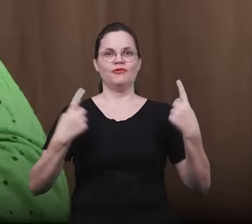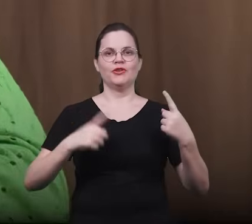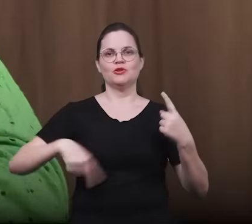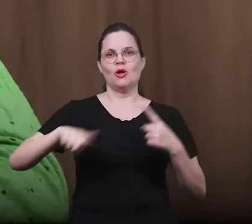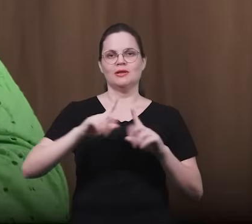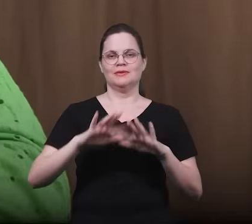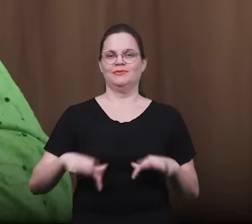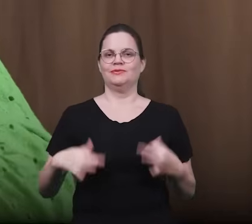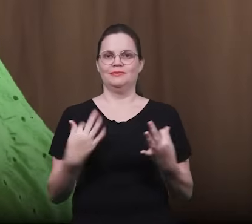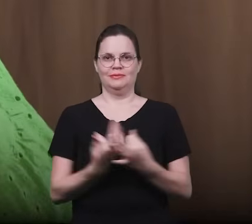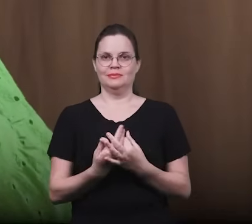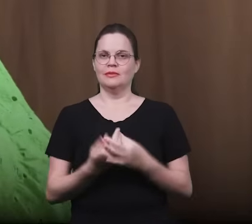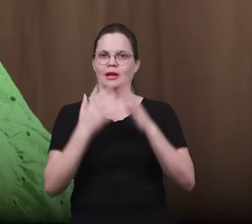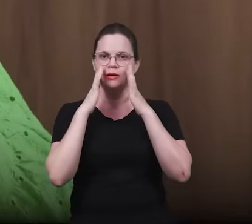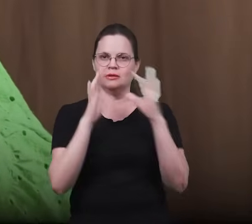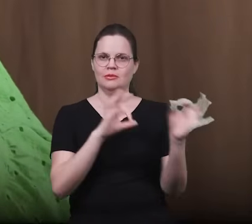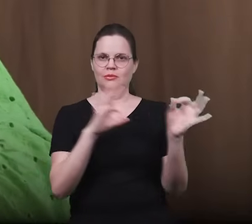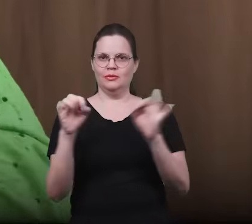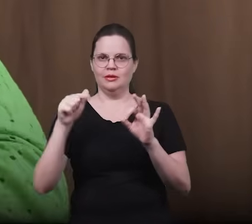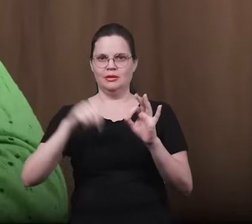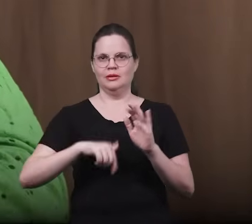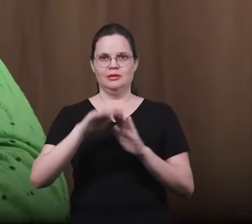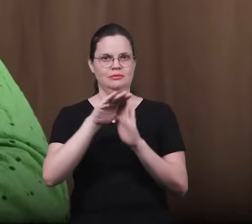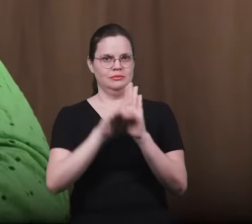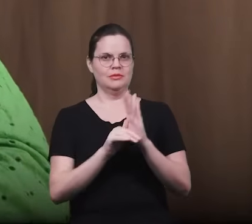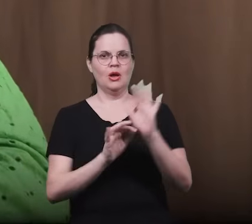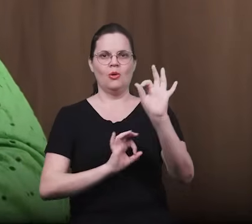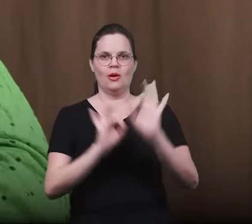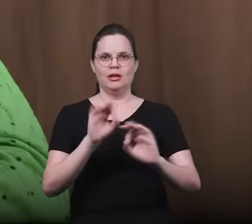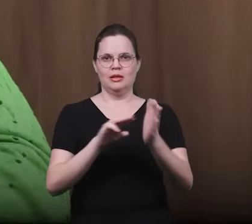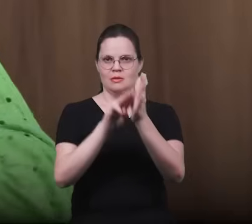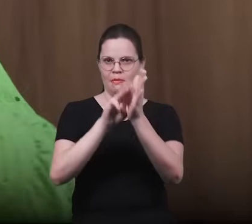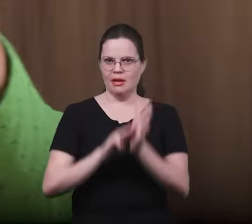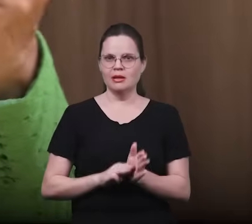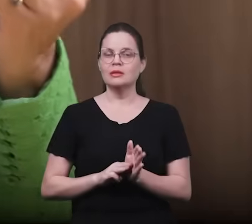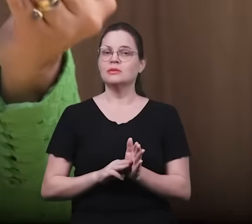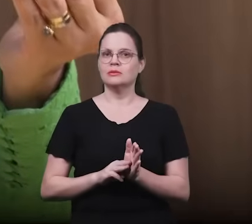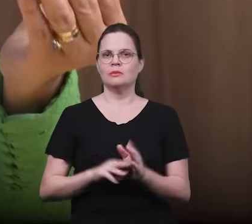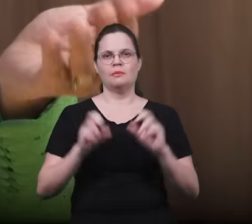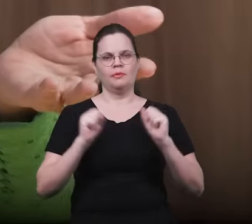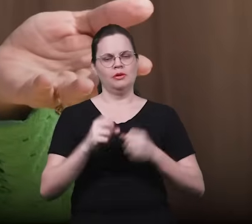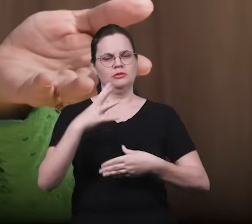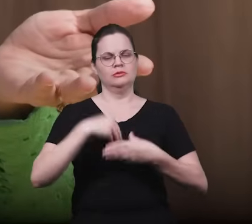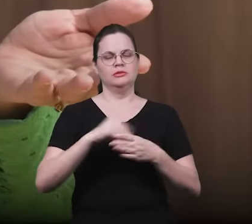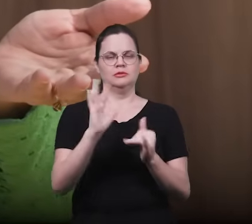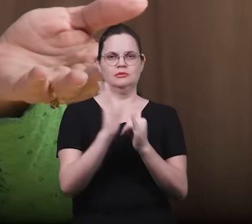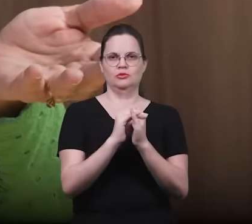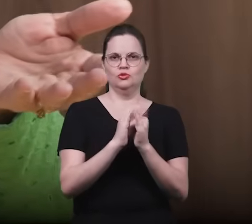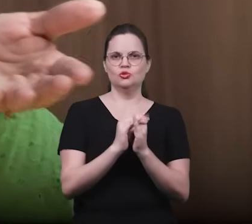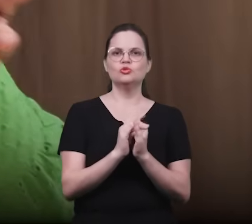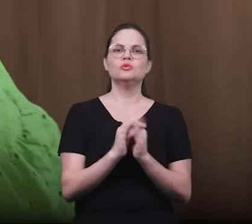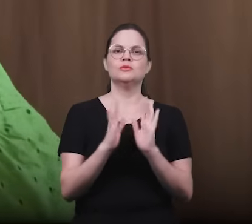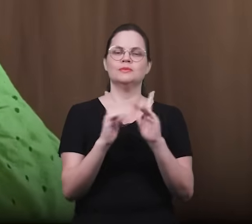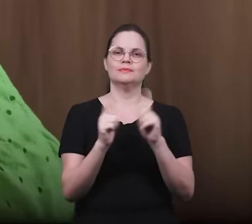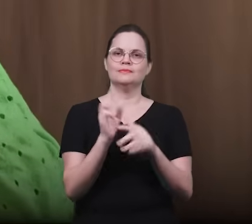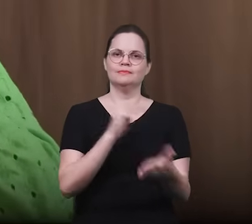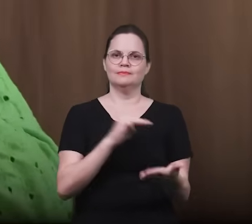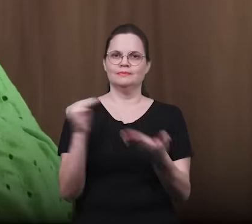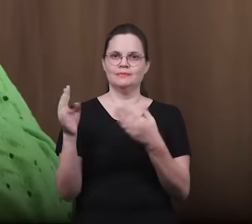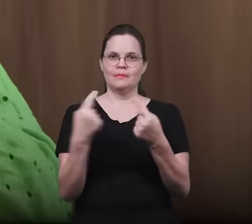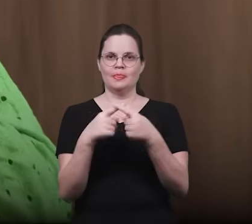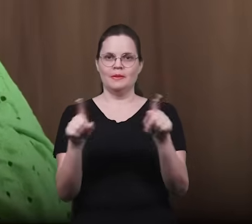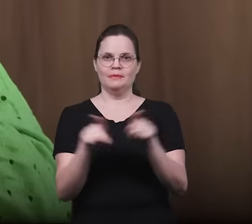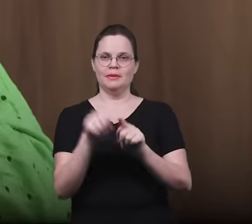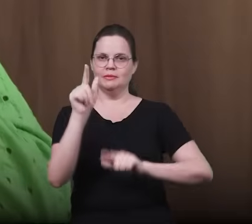da nossa família. Acompanhe aqui o programa Organização e Método, tanto no canal oficial do YouTube, quanto